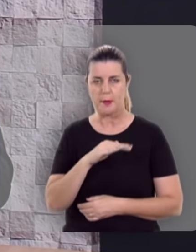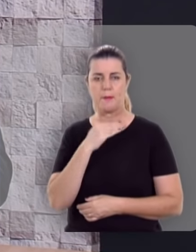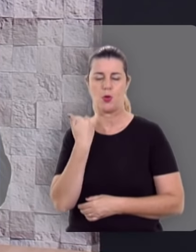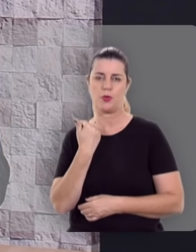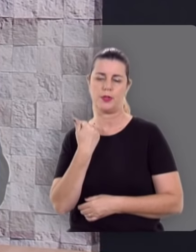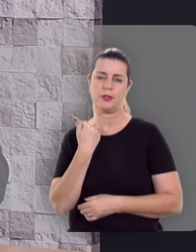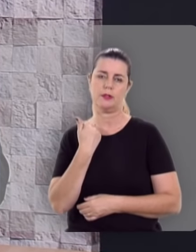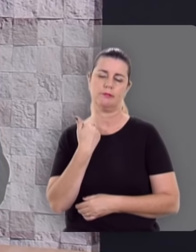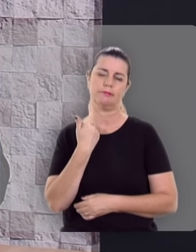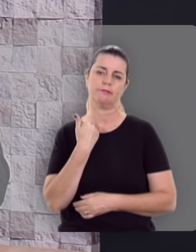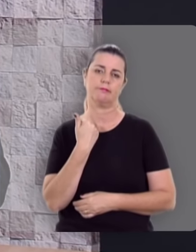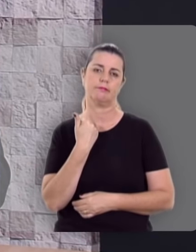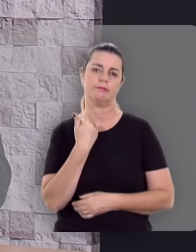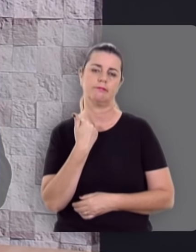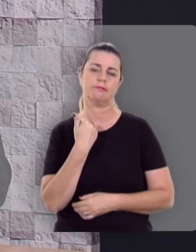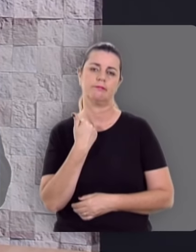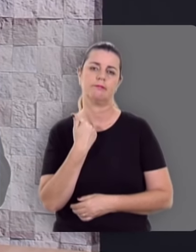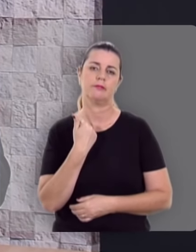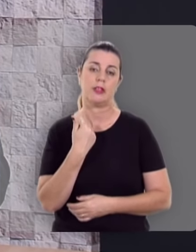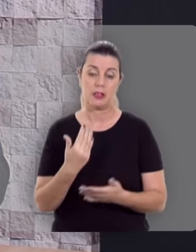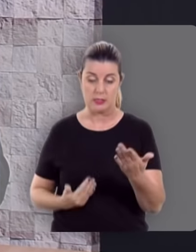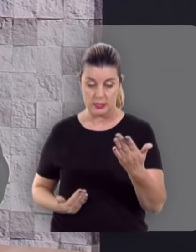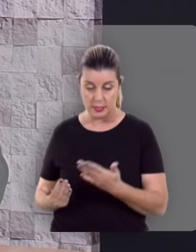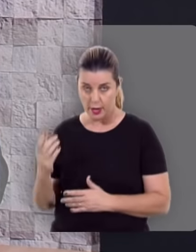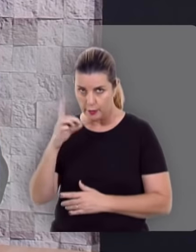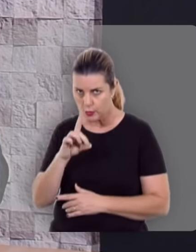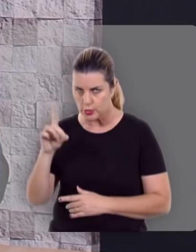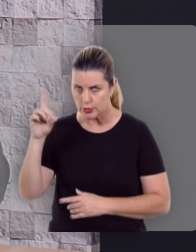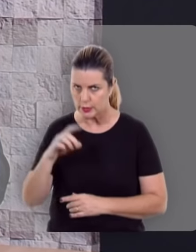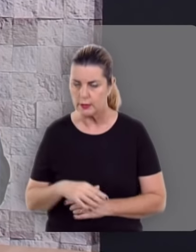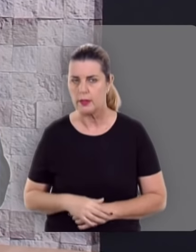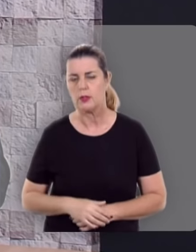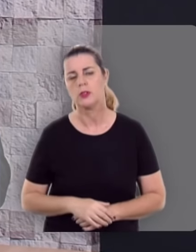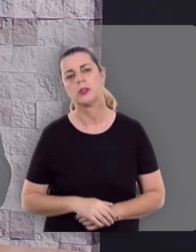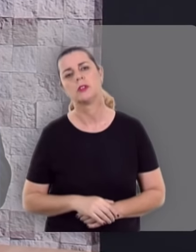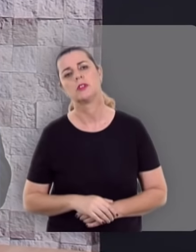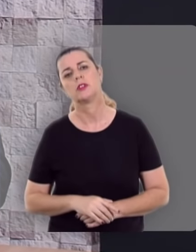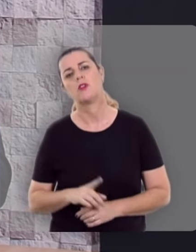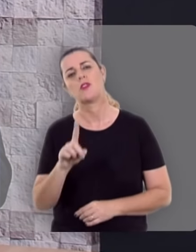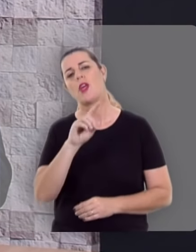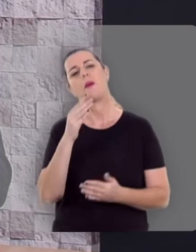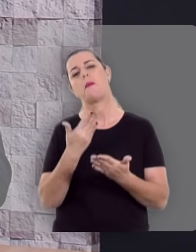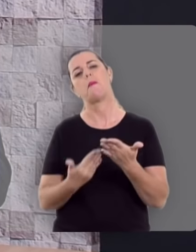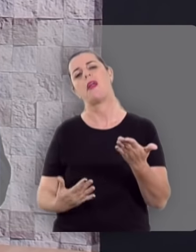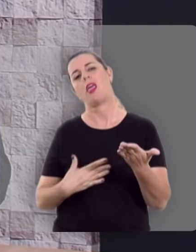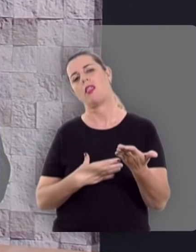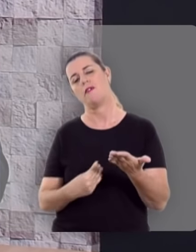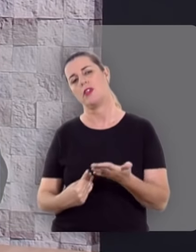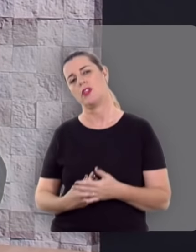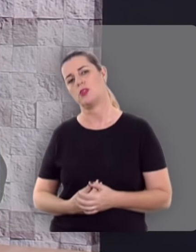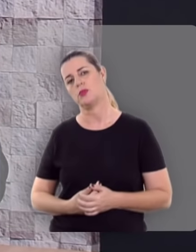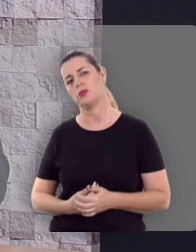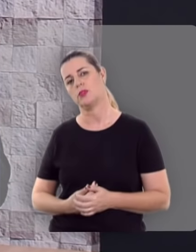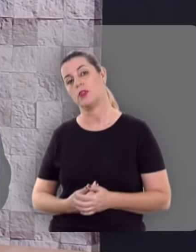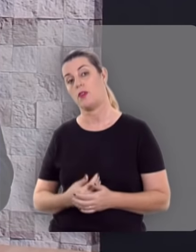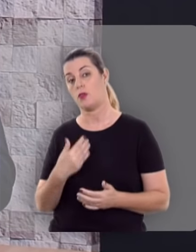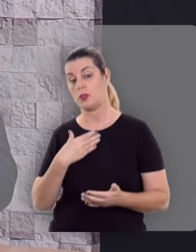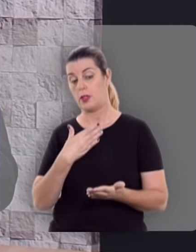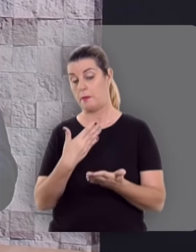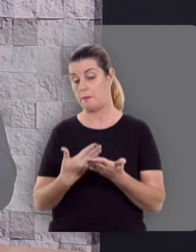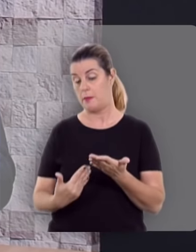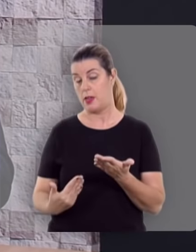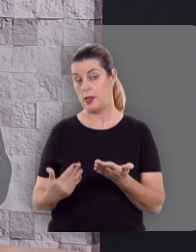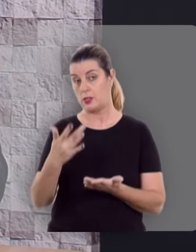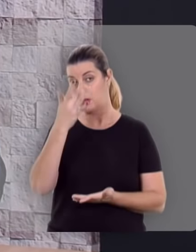uma filha, morre, sendo servos de Deus, você não perdeu esses